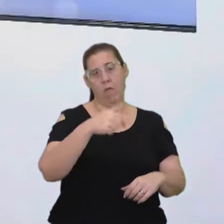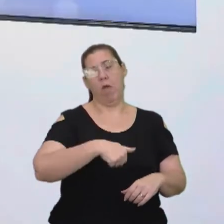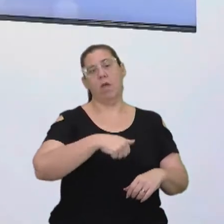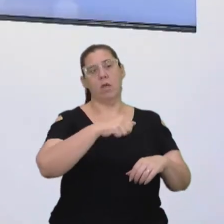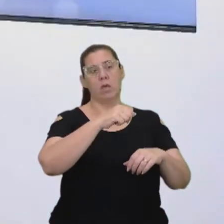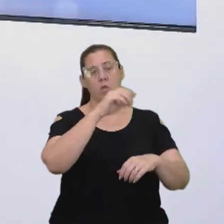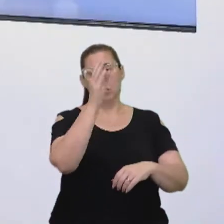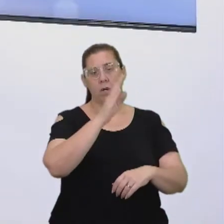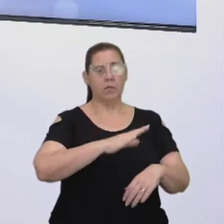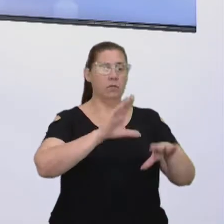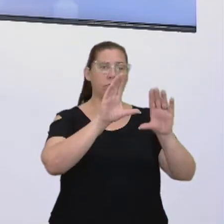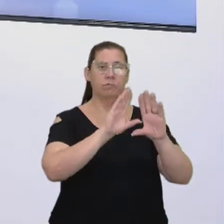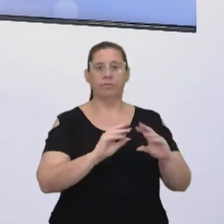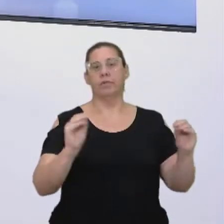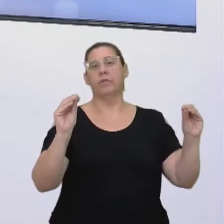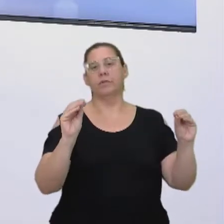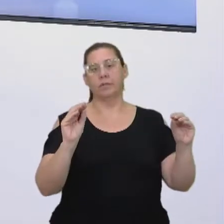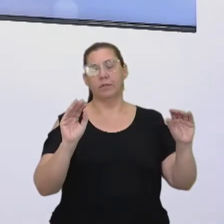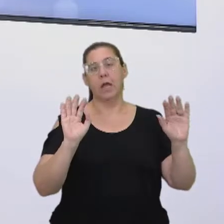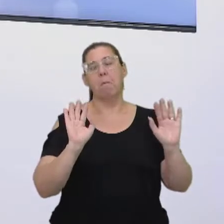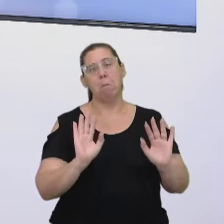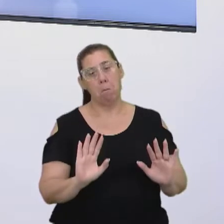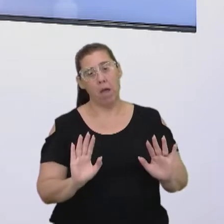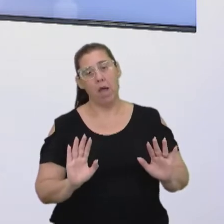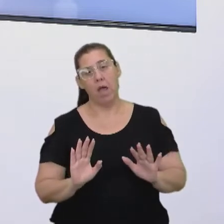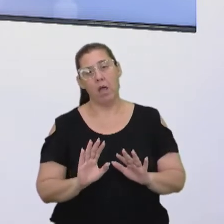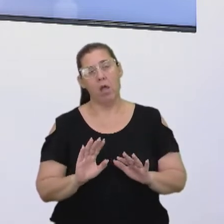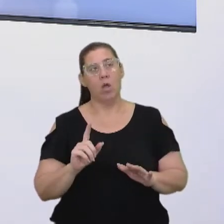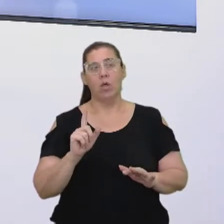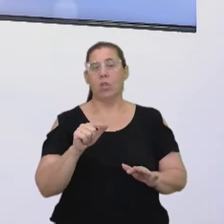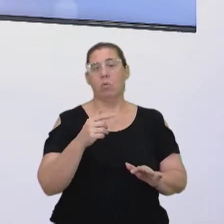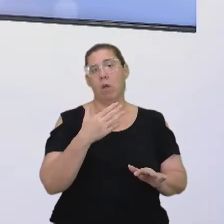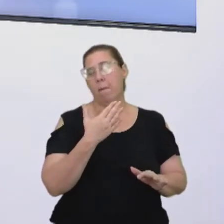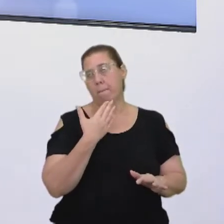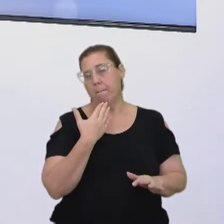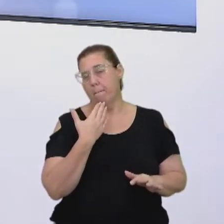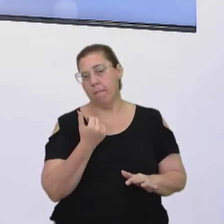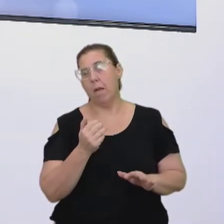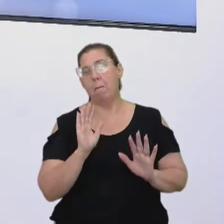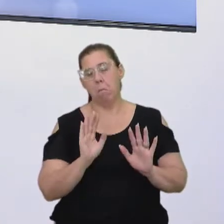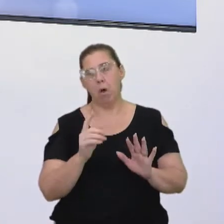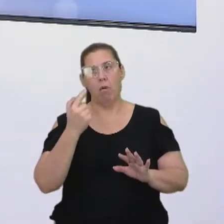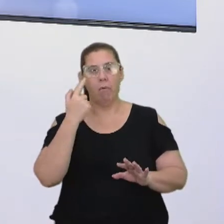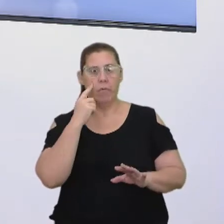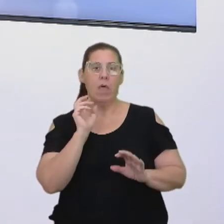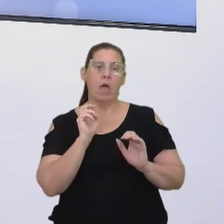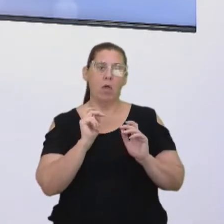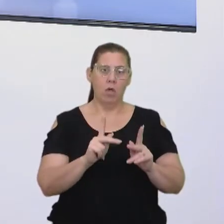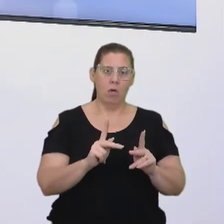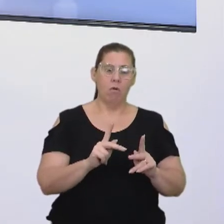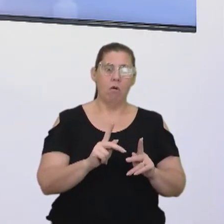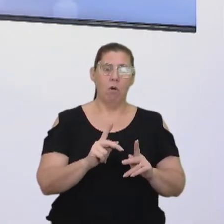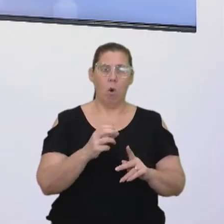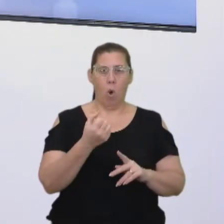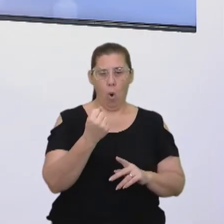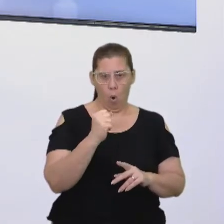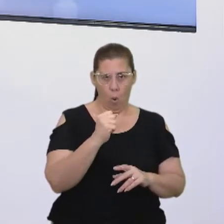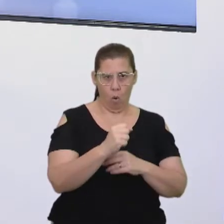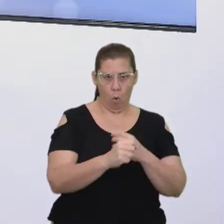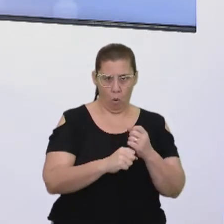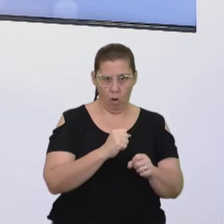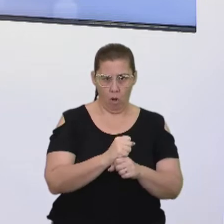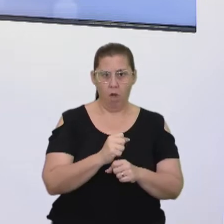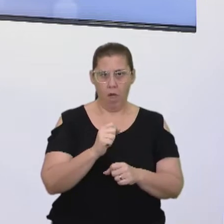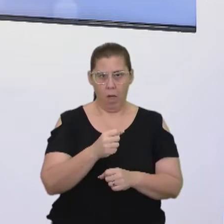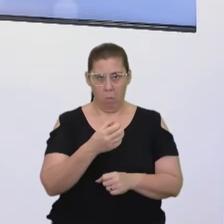mapa da fome. O que não dá pra gente dizer que não é um mega avanço. A gente pode olhar e falar, cara, 8 anos é muito tempo? É